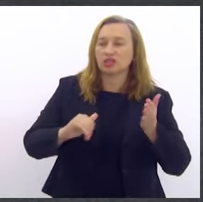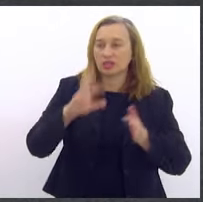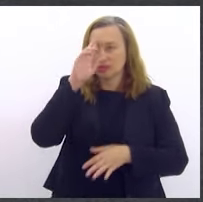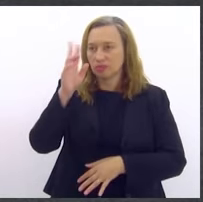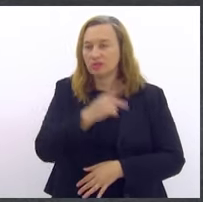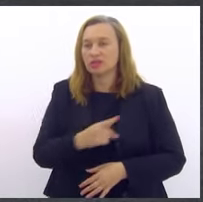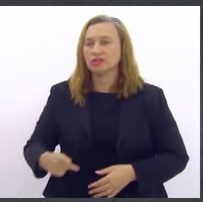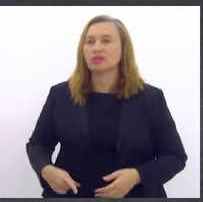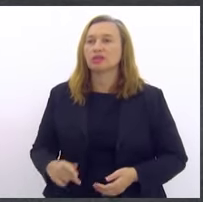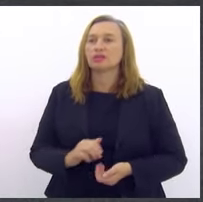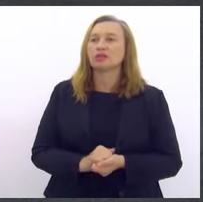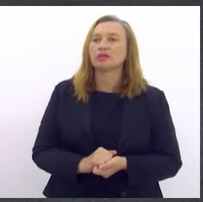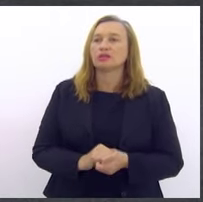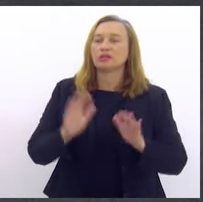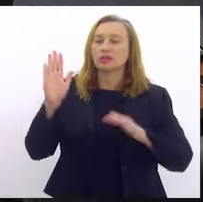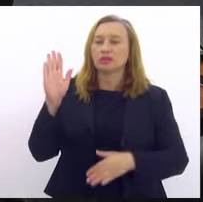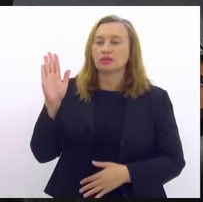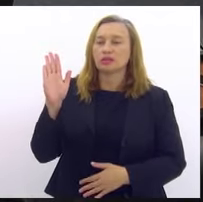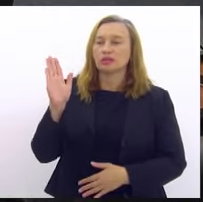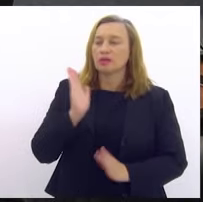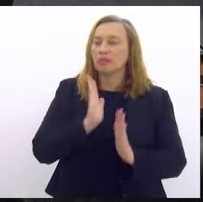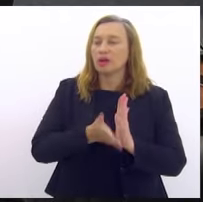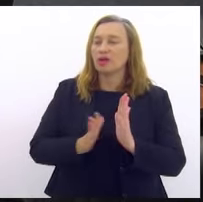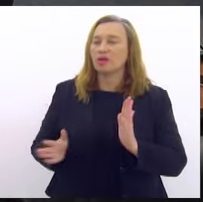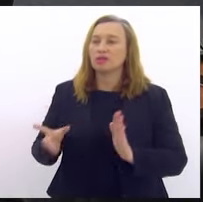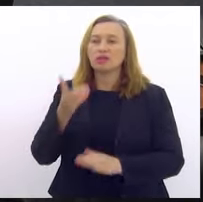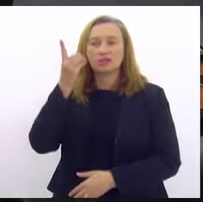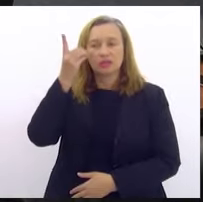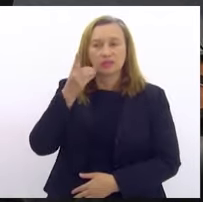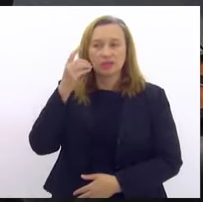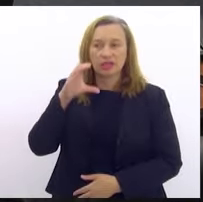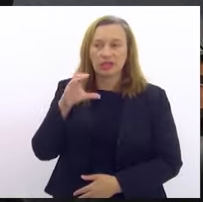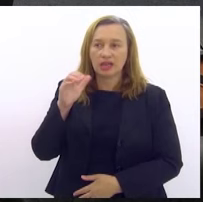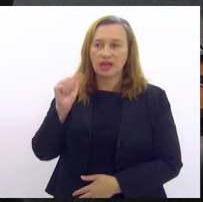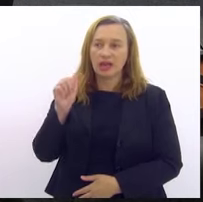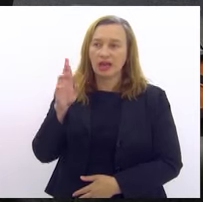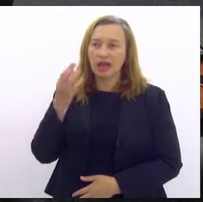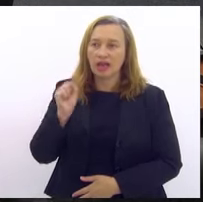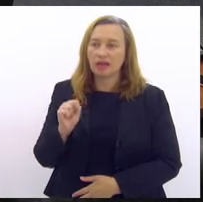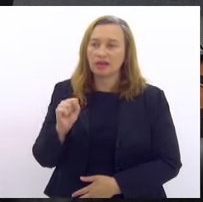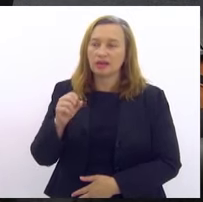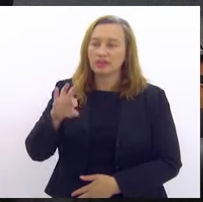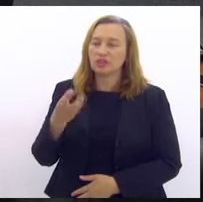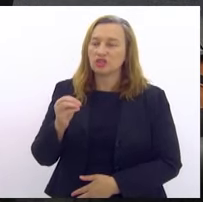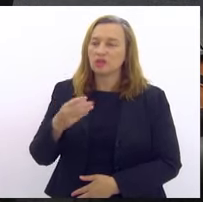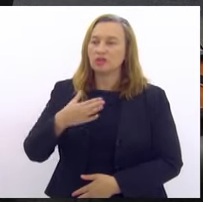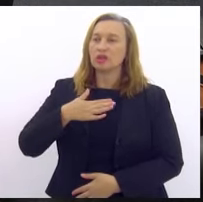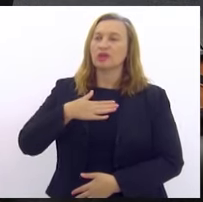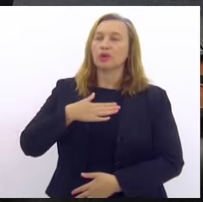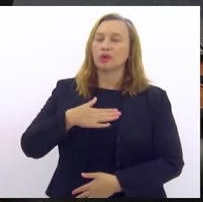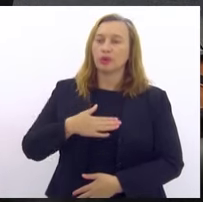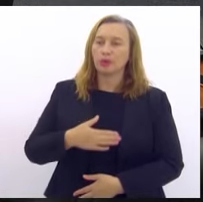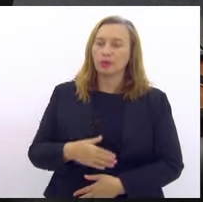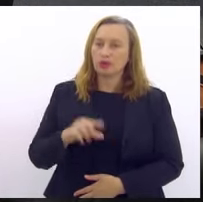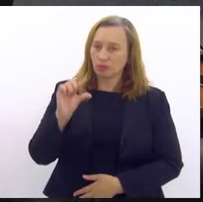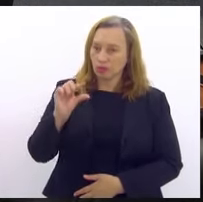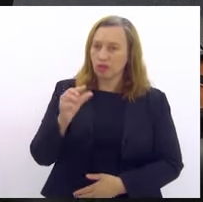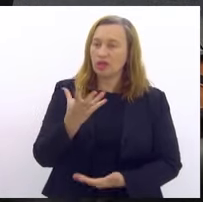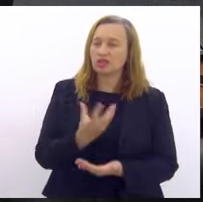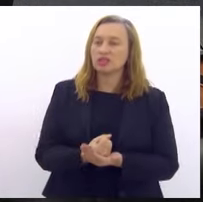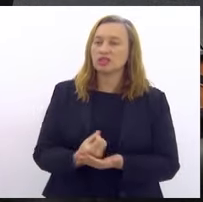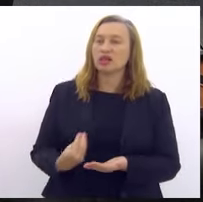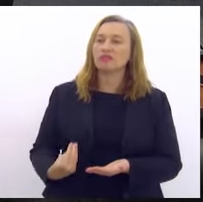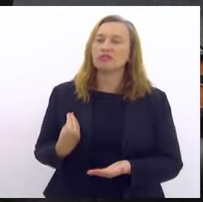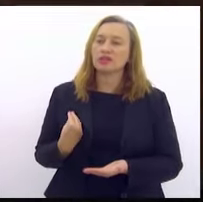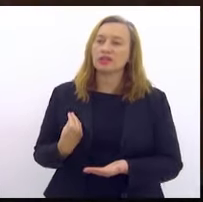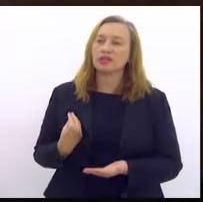presidente. Senhor presidente, pela deputada ordem... Deputada Carla Machado. Até para o senhor tomar um fôlegozinho, mas para registrar aqui a presença